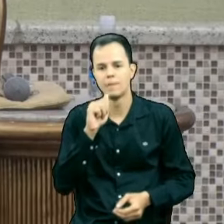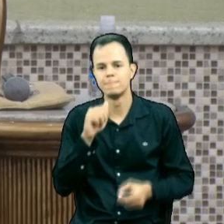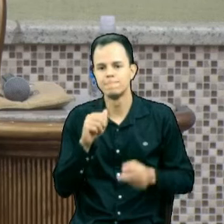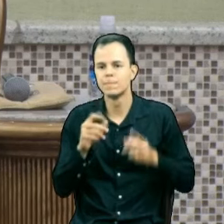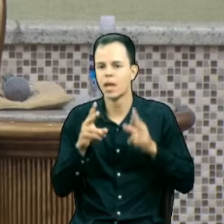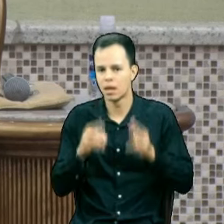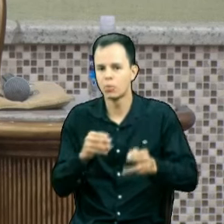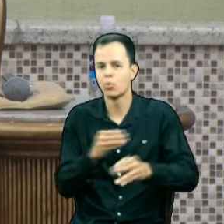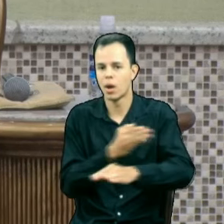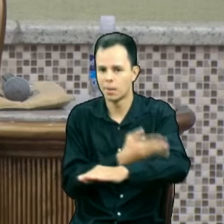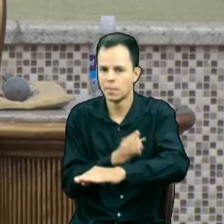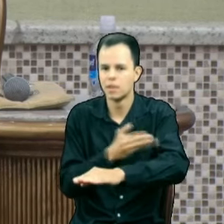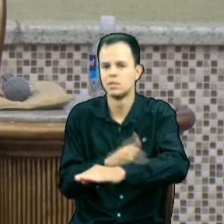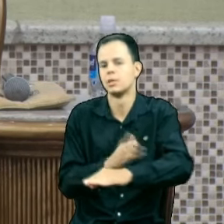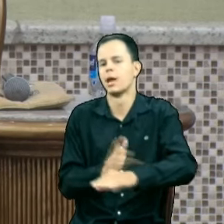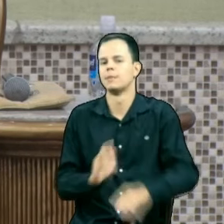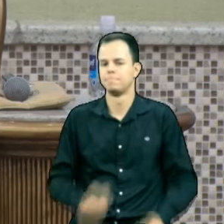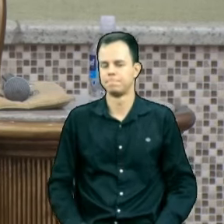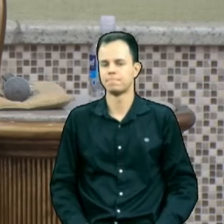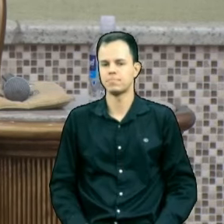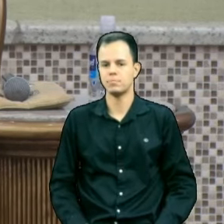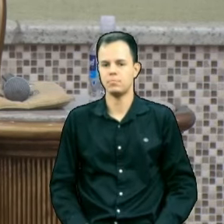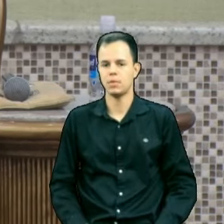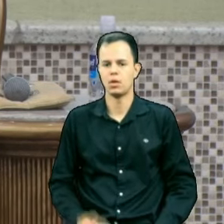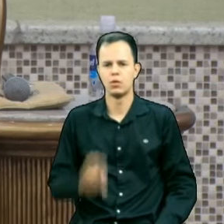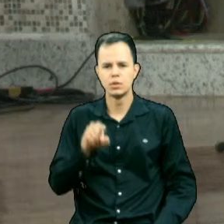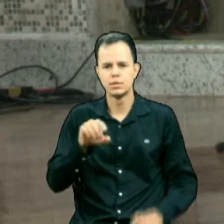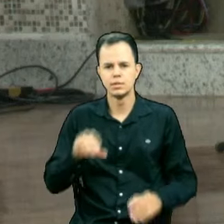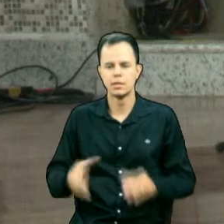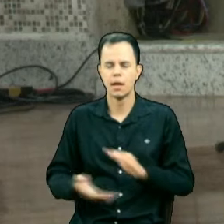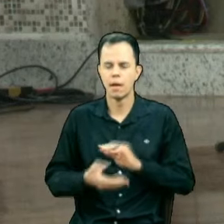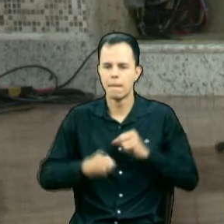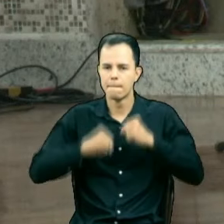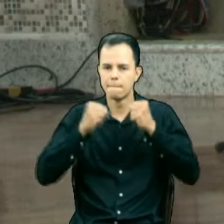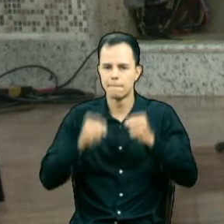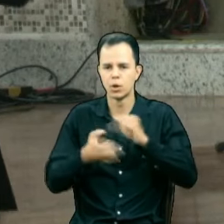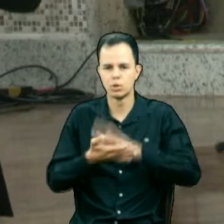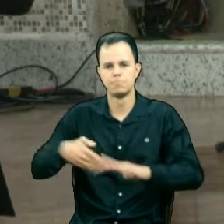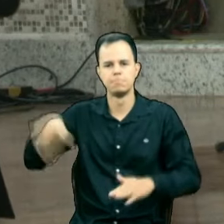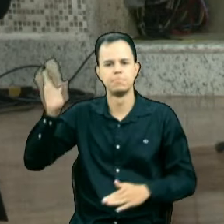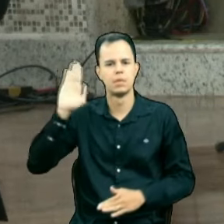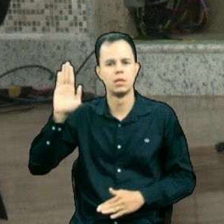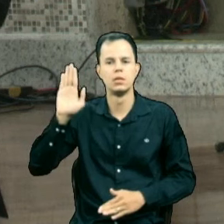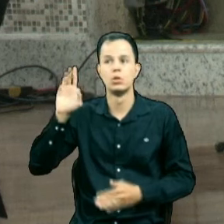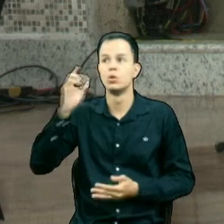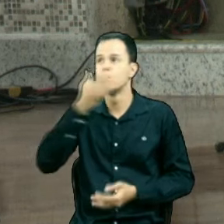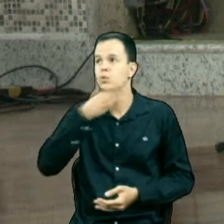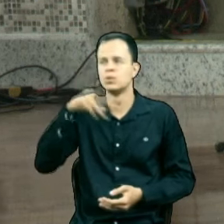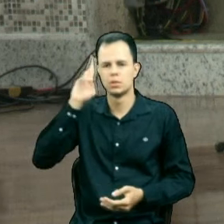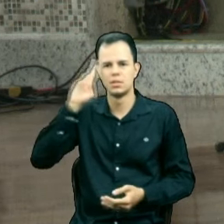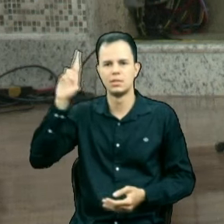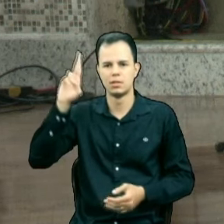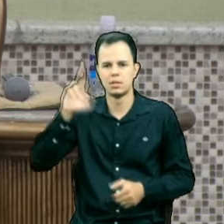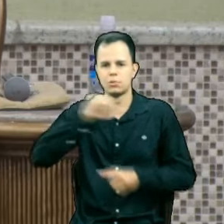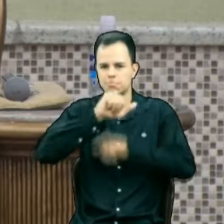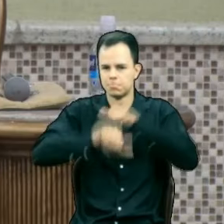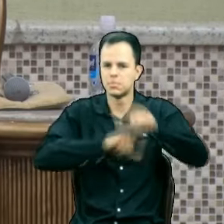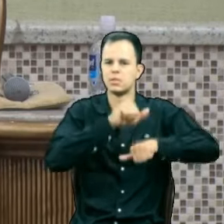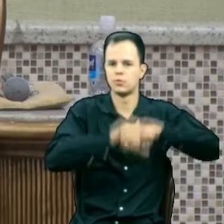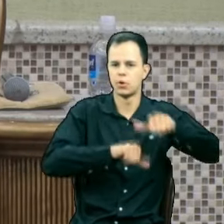e você pode levantar a mão aqui dizer o senhor está me enchendo senhor tá Me fortalecendo tá bem renovando e